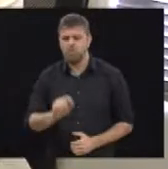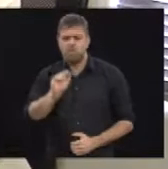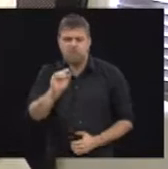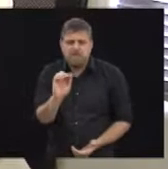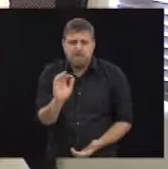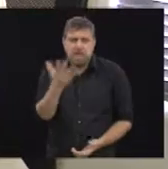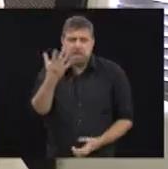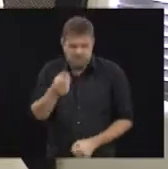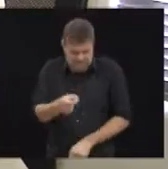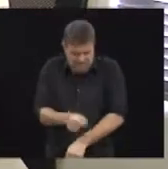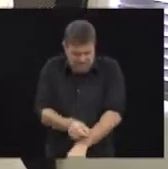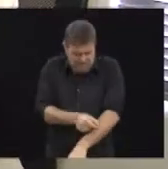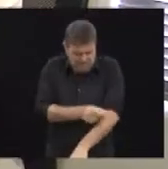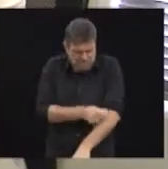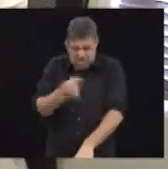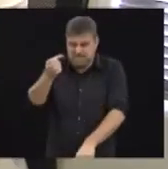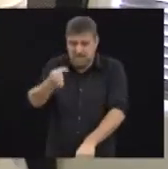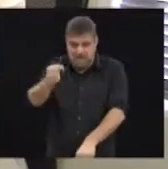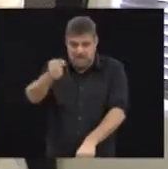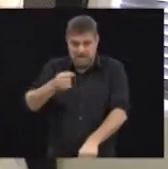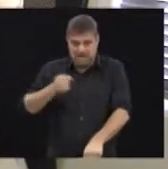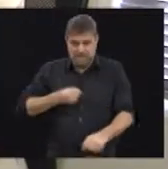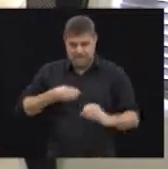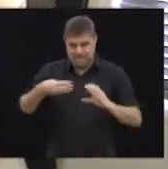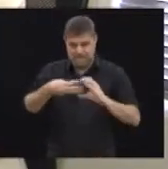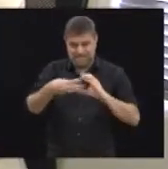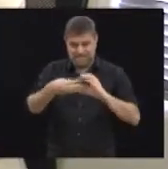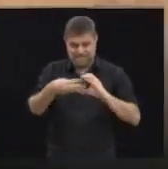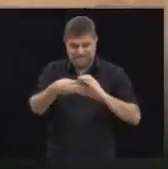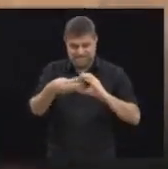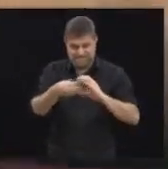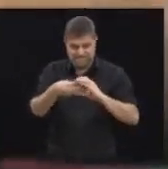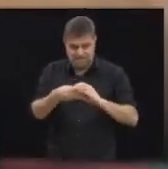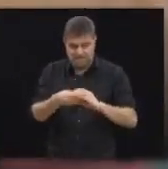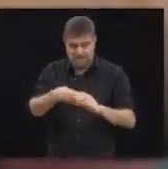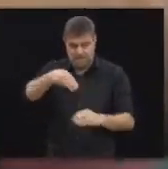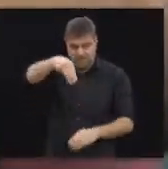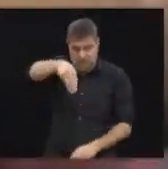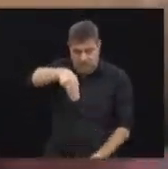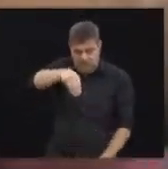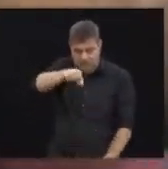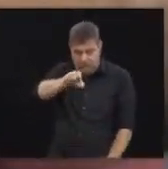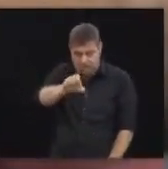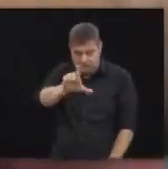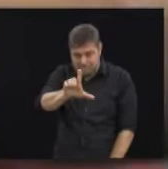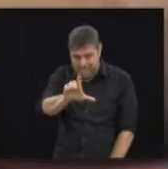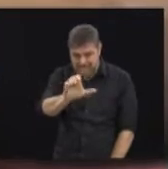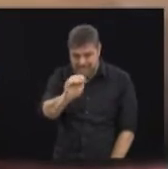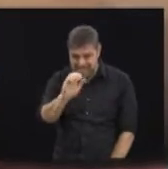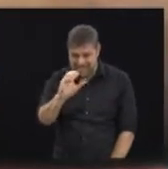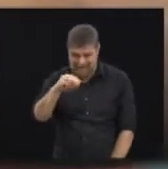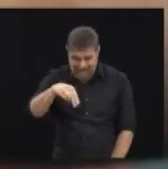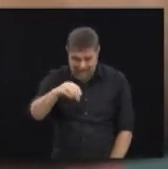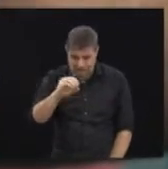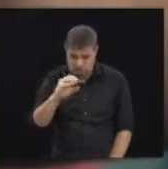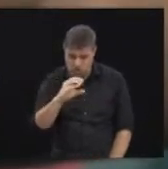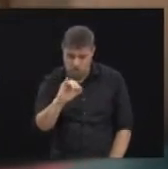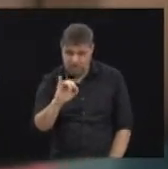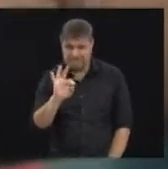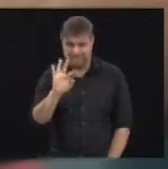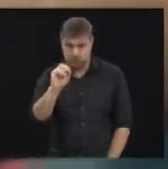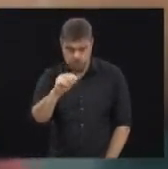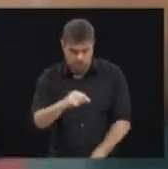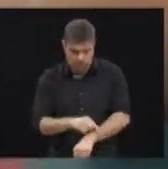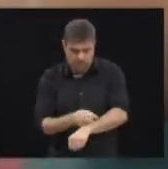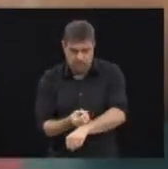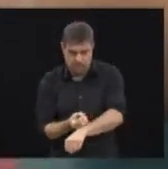O que acontece no vitiligo? A gente tem uma célula na pele que se chama melanócito, que é a fabriquinha do pigmento.